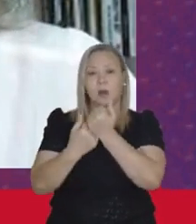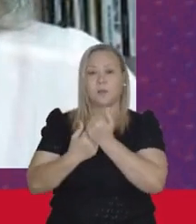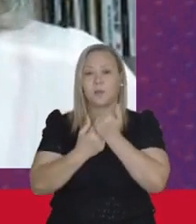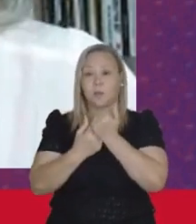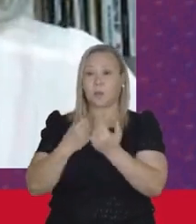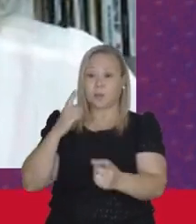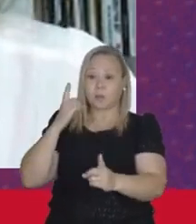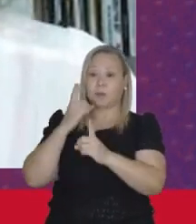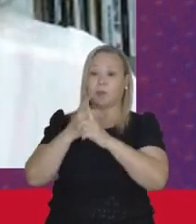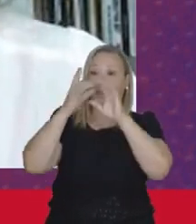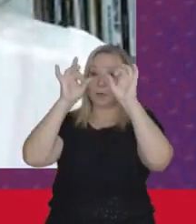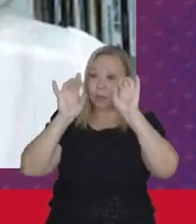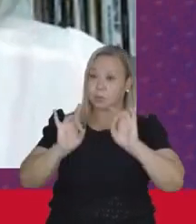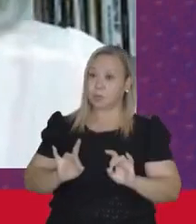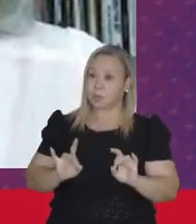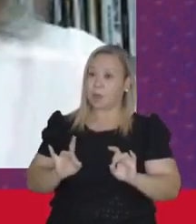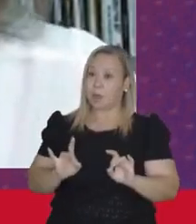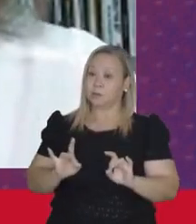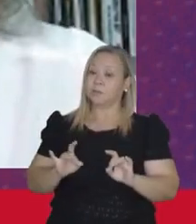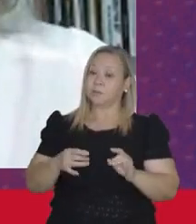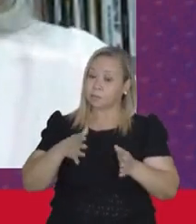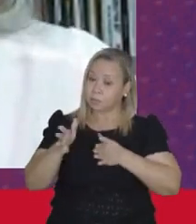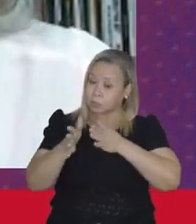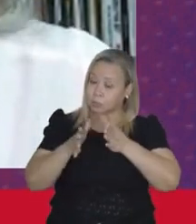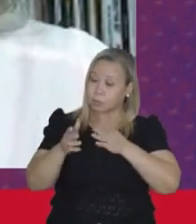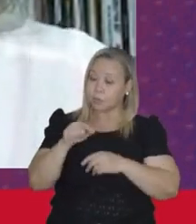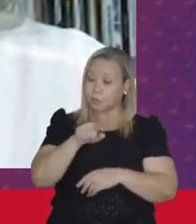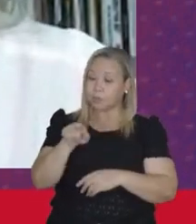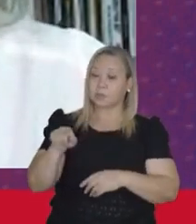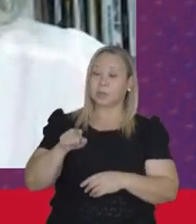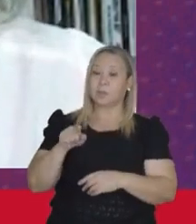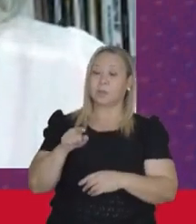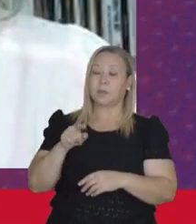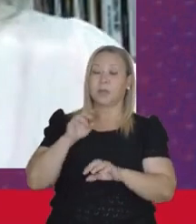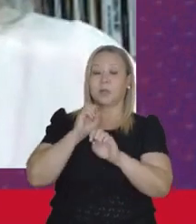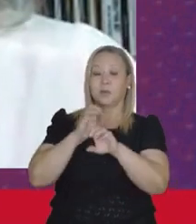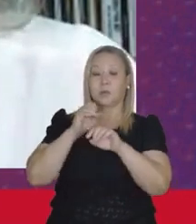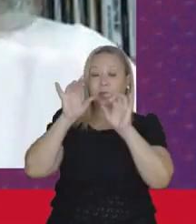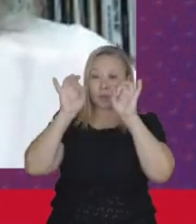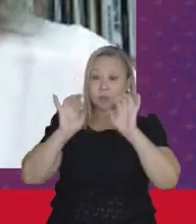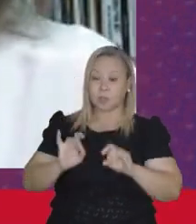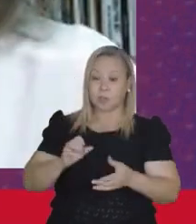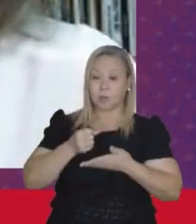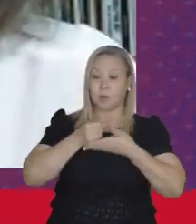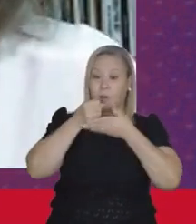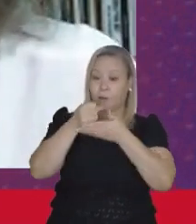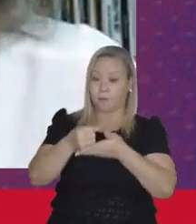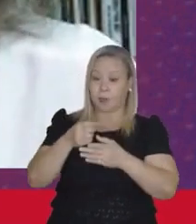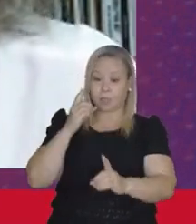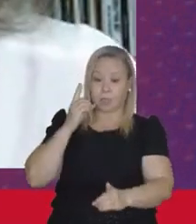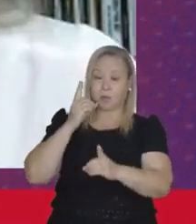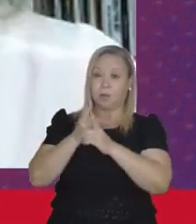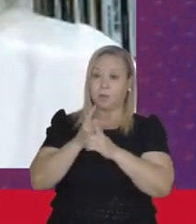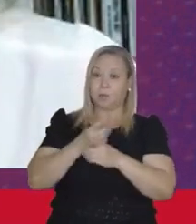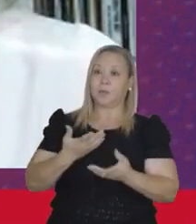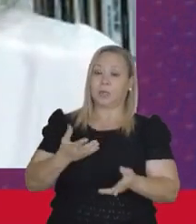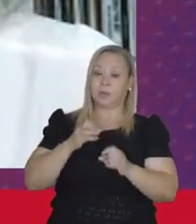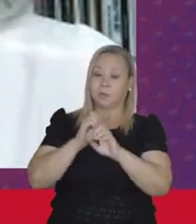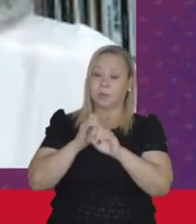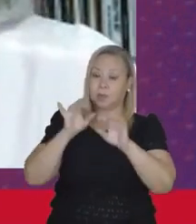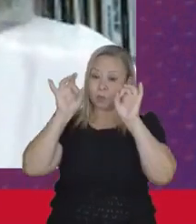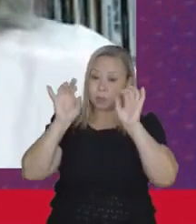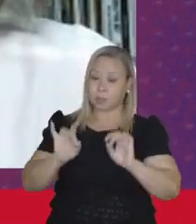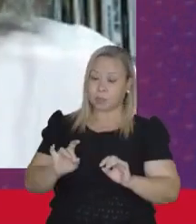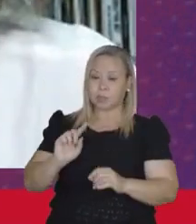educacional especializados disponibilizados pela educação especial, né, com a oferta do atendimento educacional especializado e os